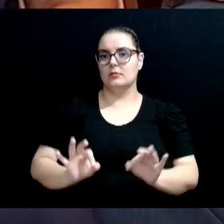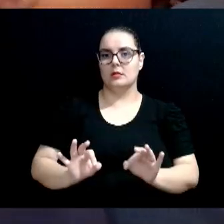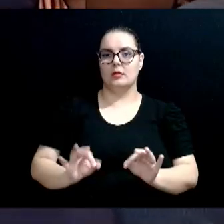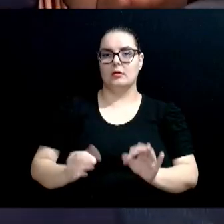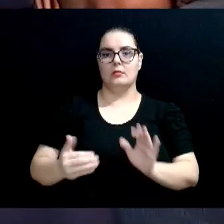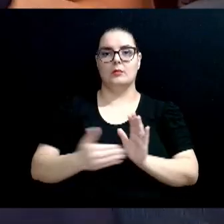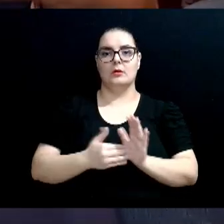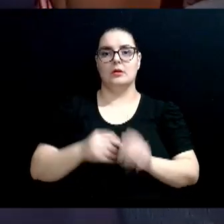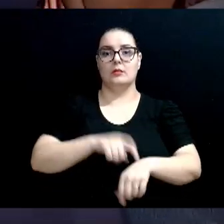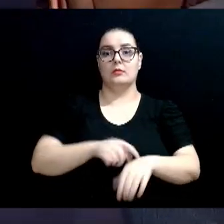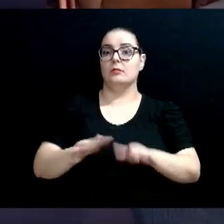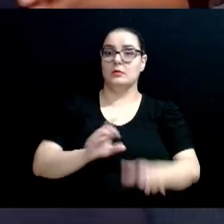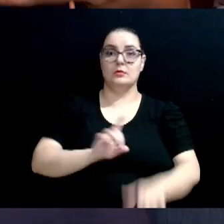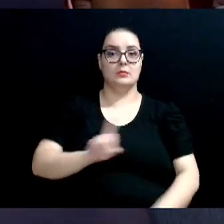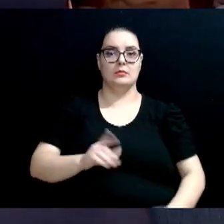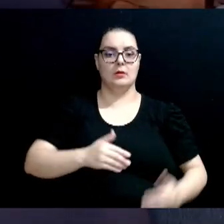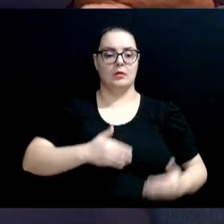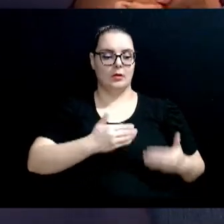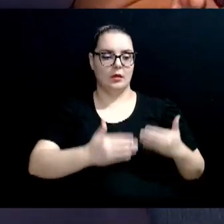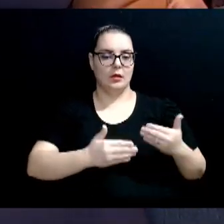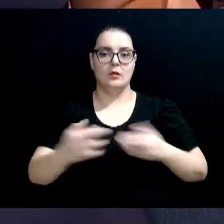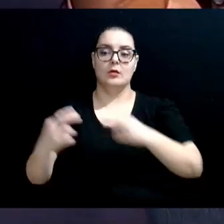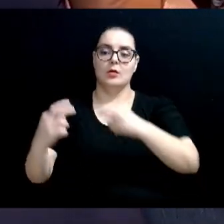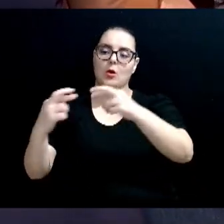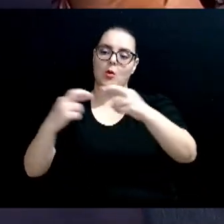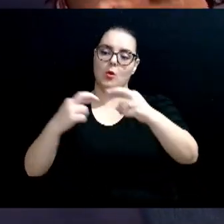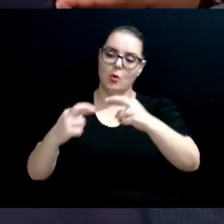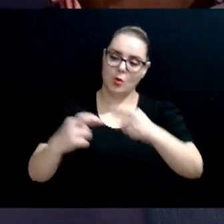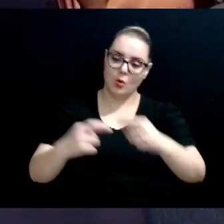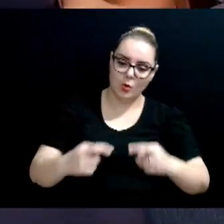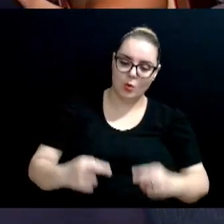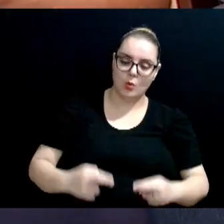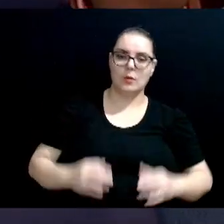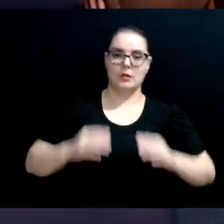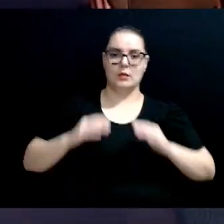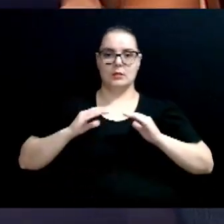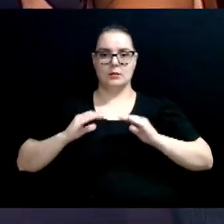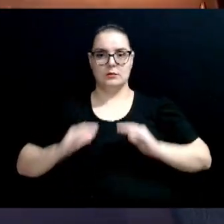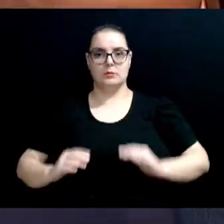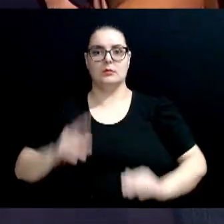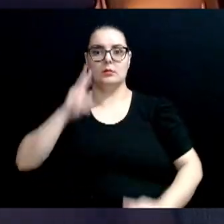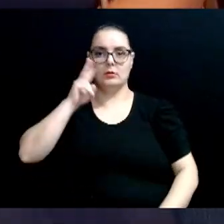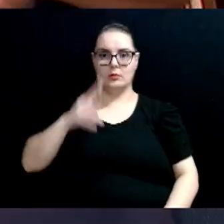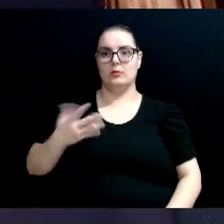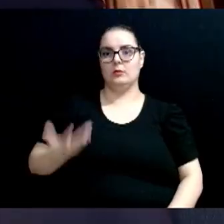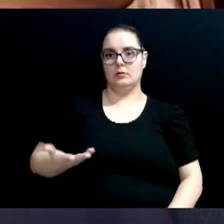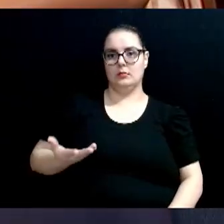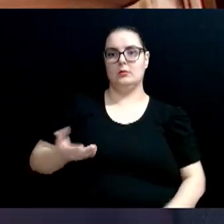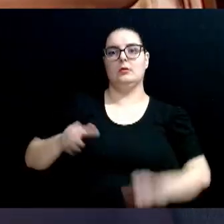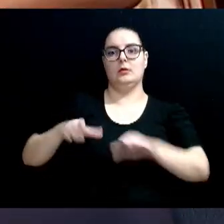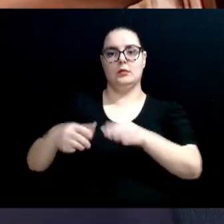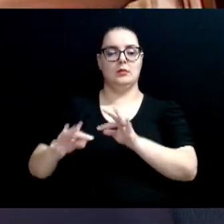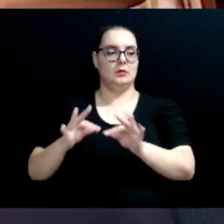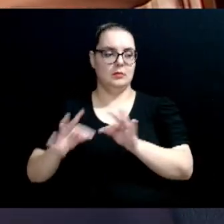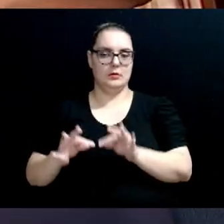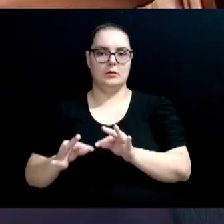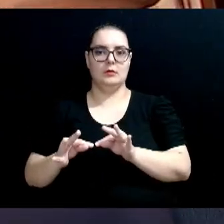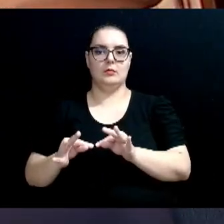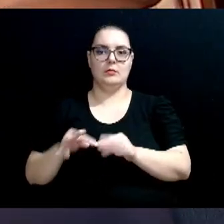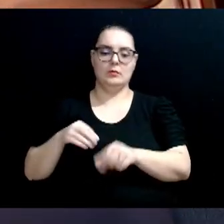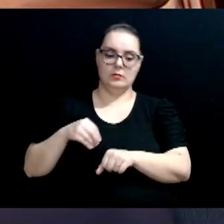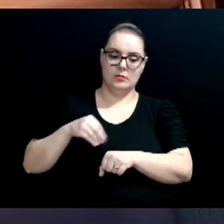está. Até então você está passando por uma análise, né, para ver se a equipe técnica vai indicar